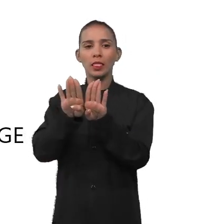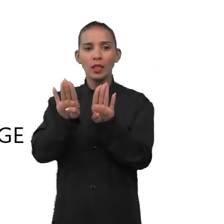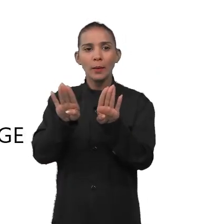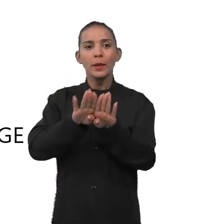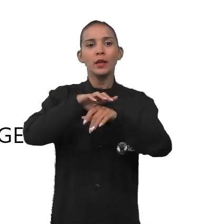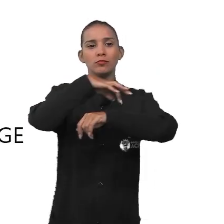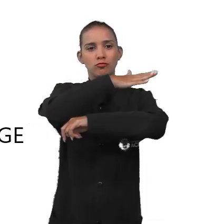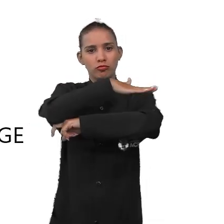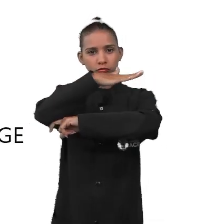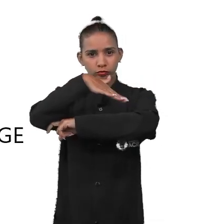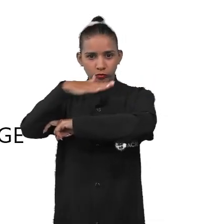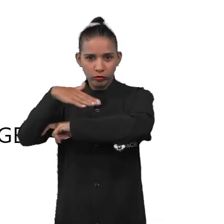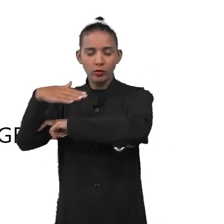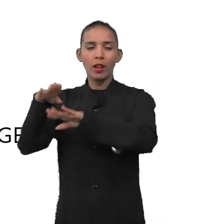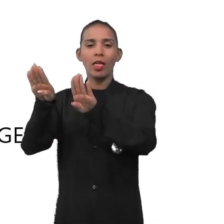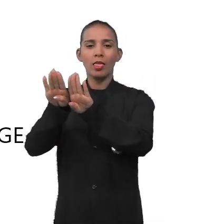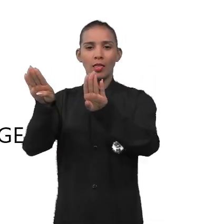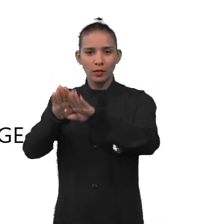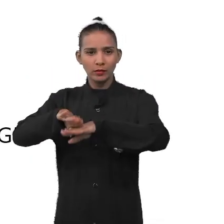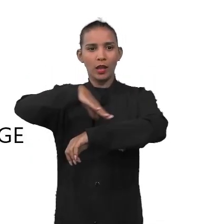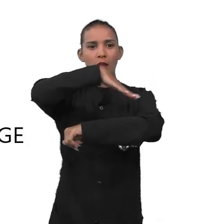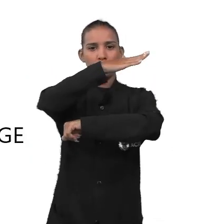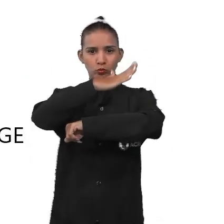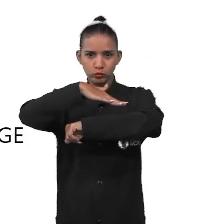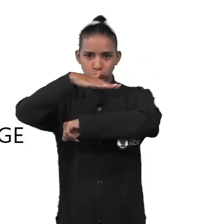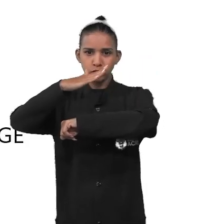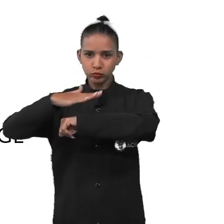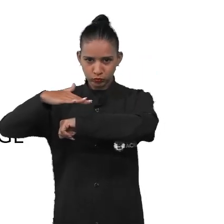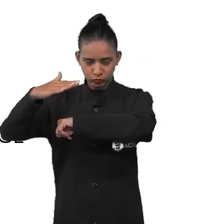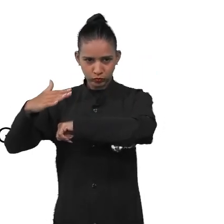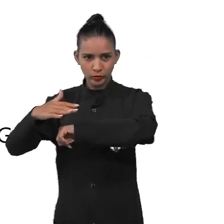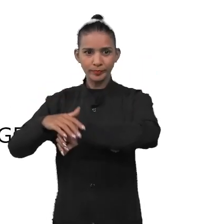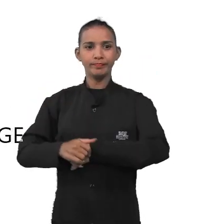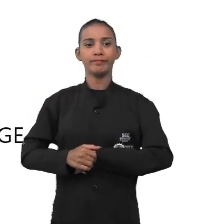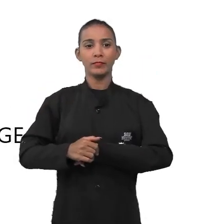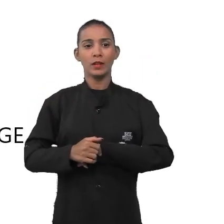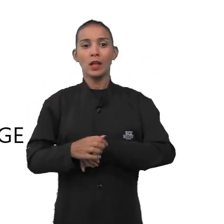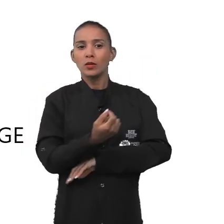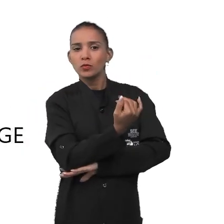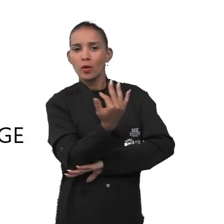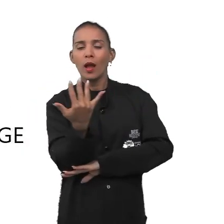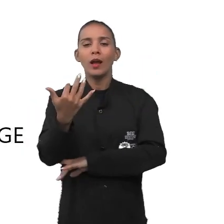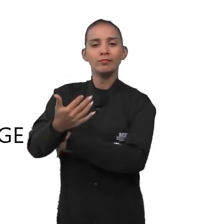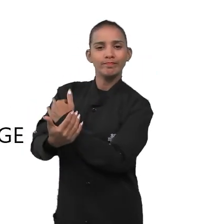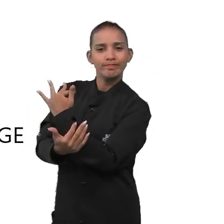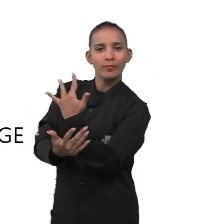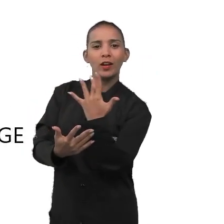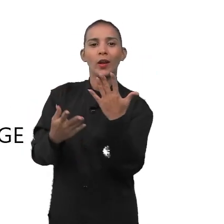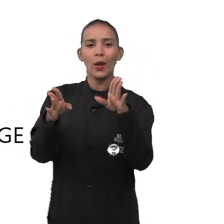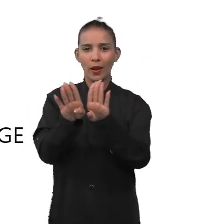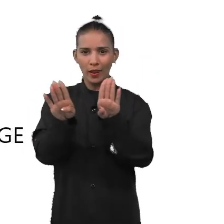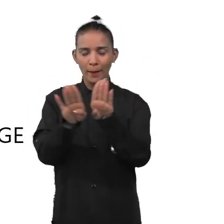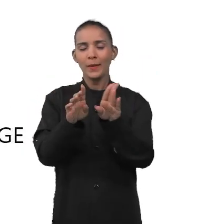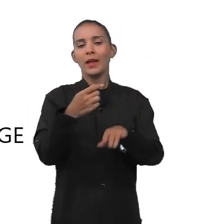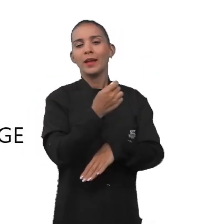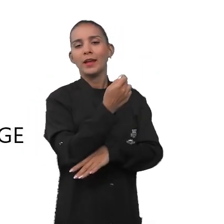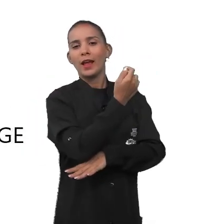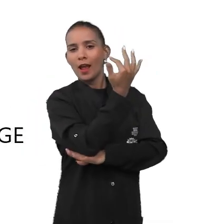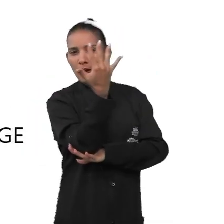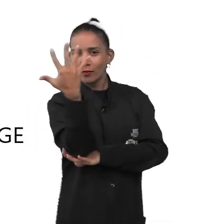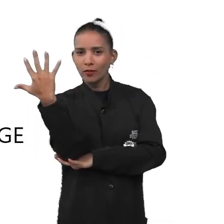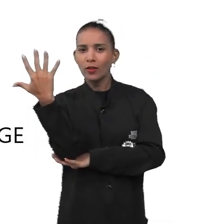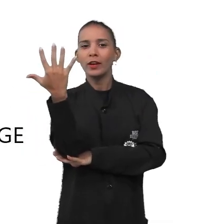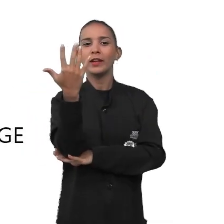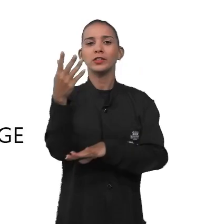e depressões que a gente chama de depressão amazônica. A vegetação do Acre é do tipo floresta equatorial, típica